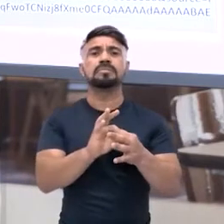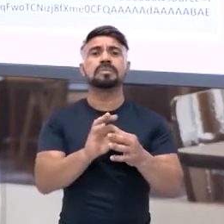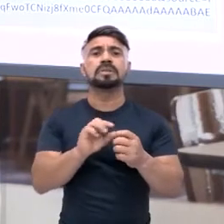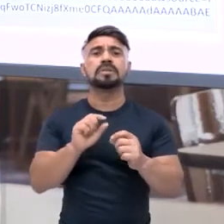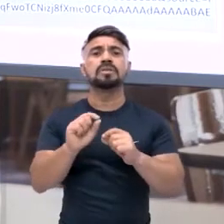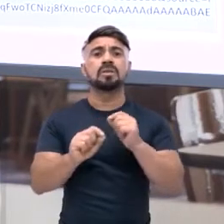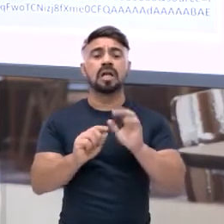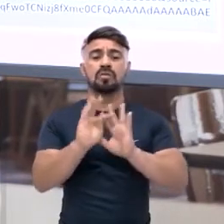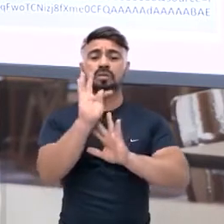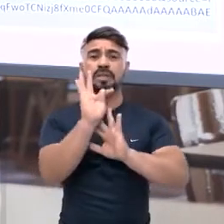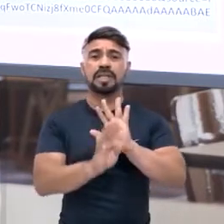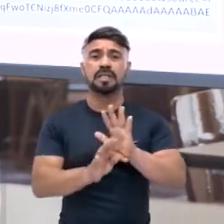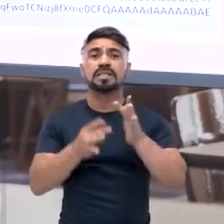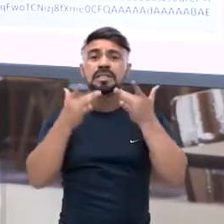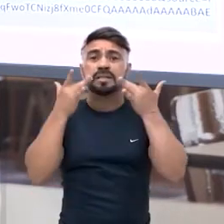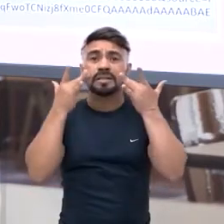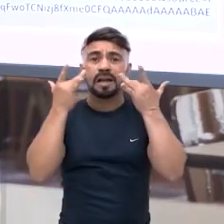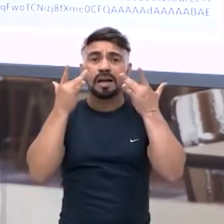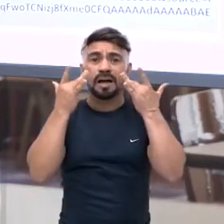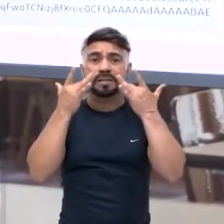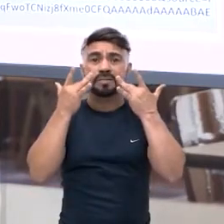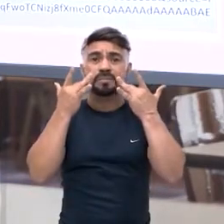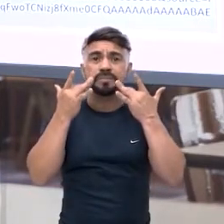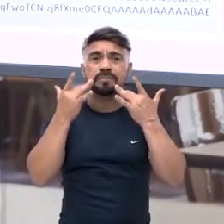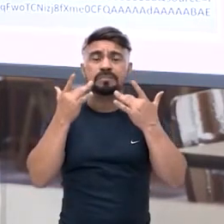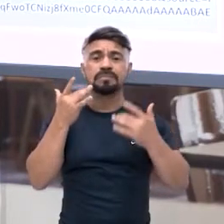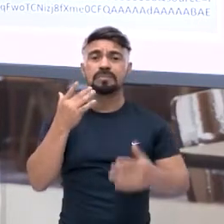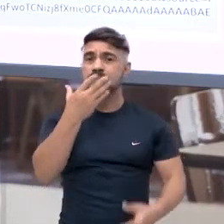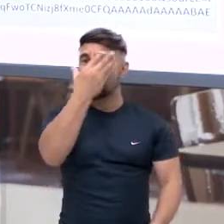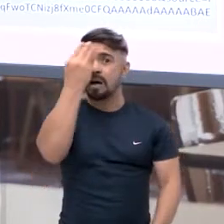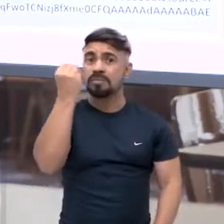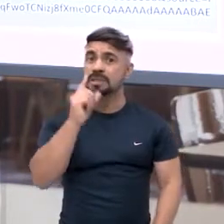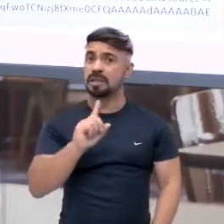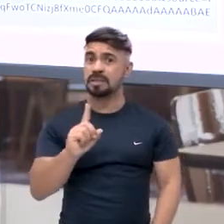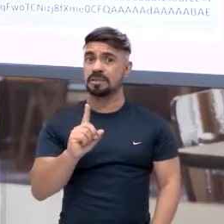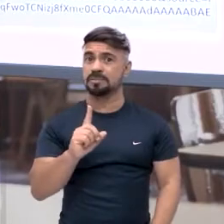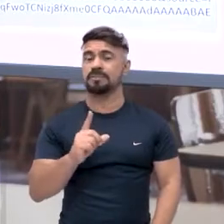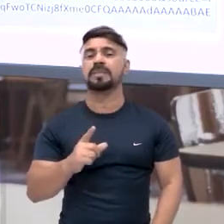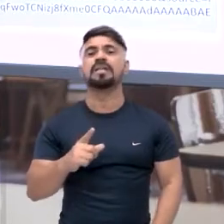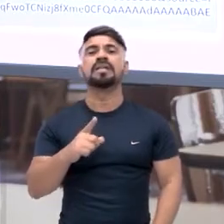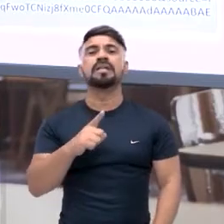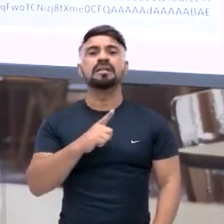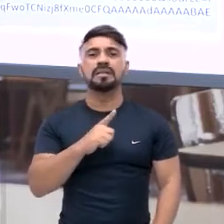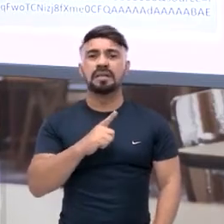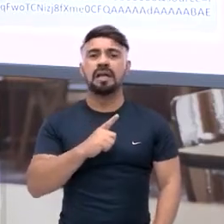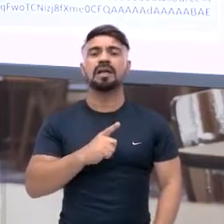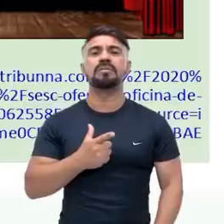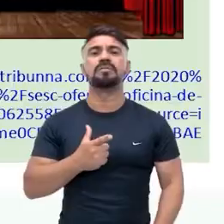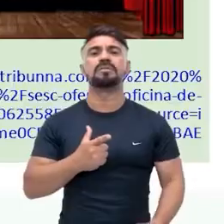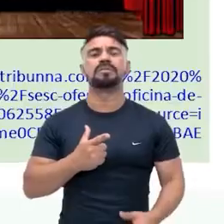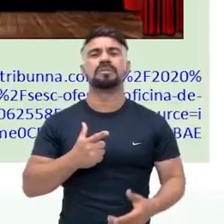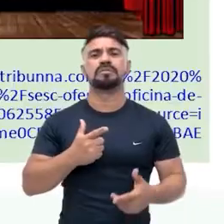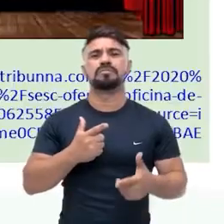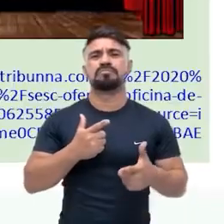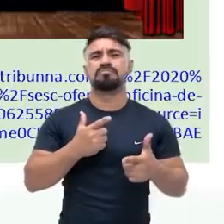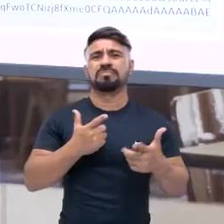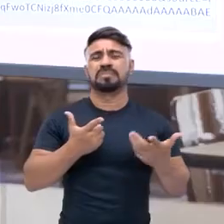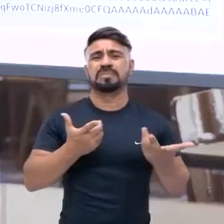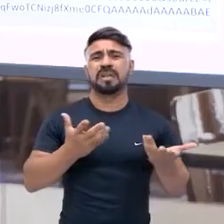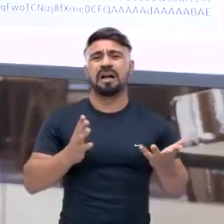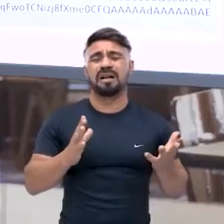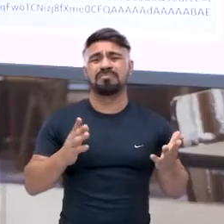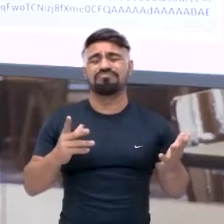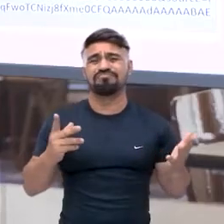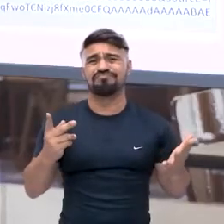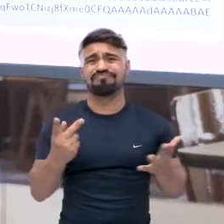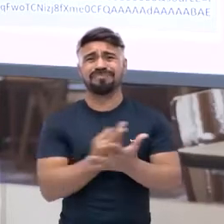relação direta com o texto teatral, ok? Não podemos esquecer isso. Nós temos a tragédia,